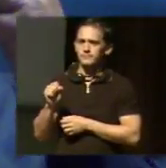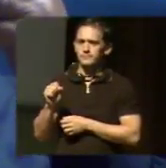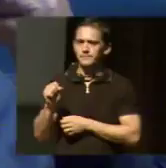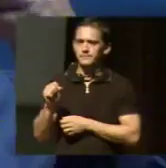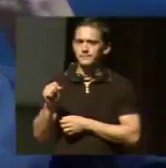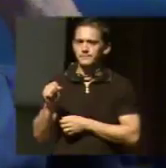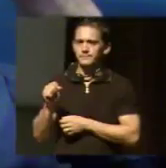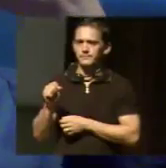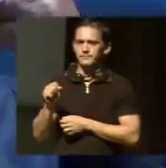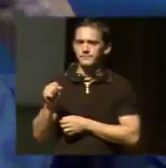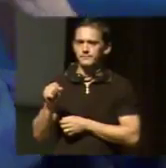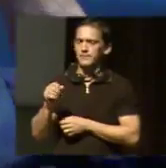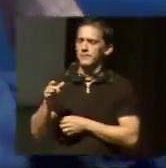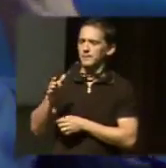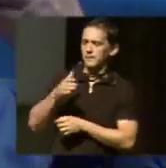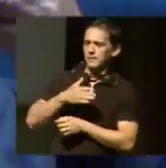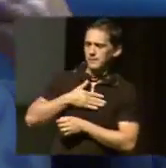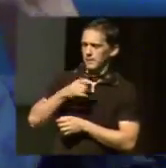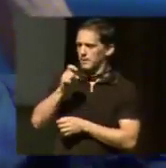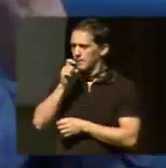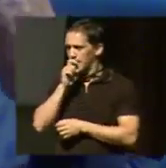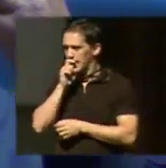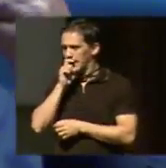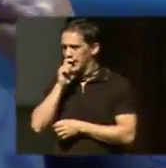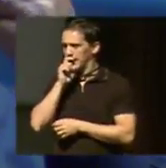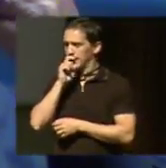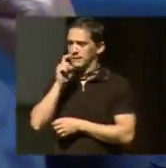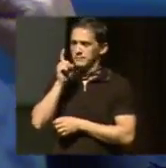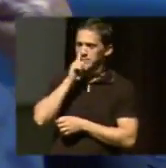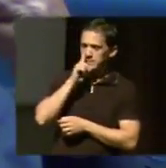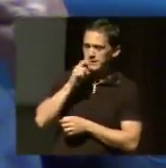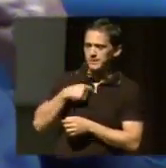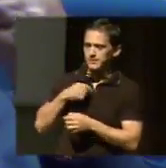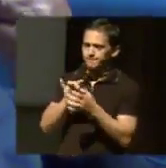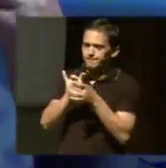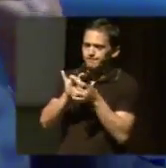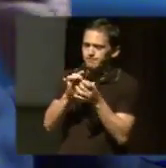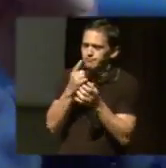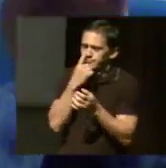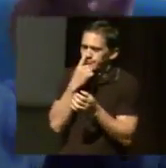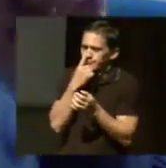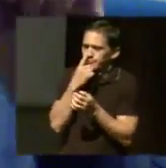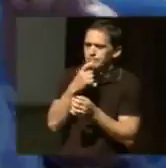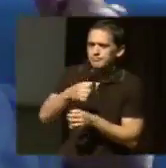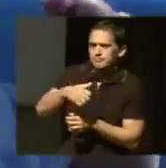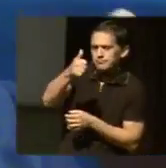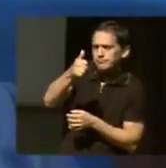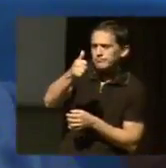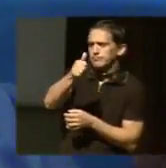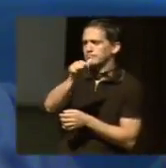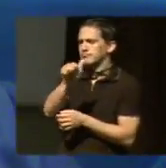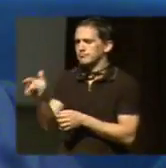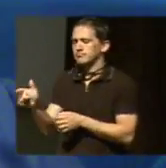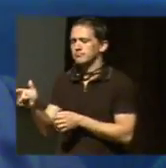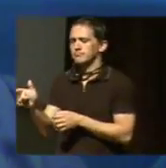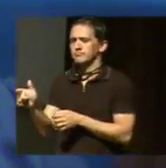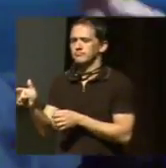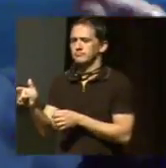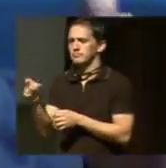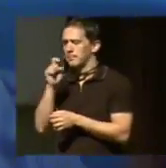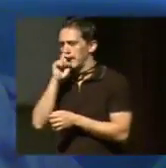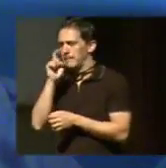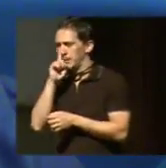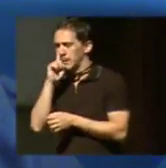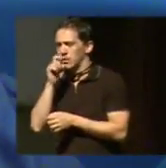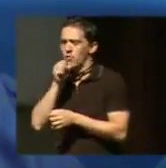condição do meu pai e da minha mãe afetiva? Porque você trouxe no primeiro momento isso